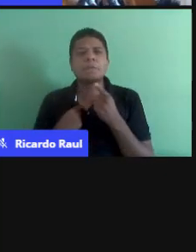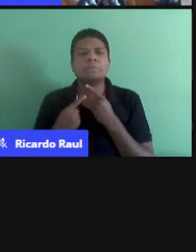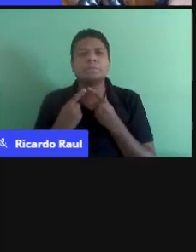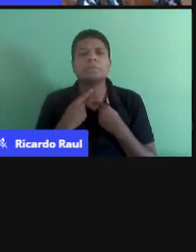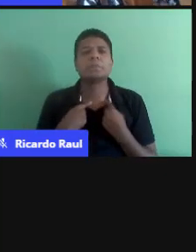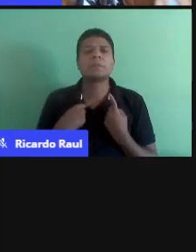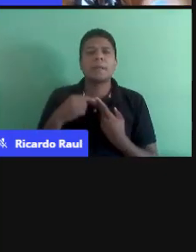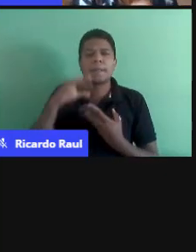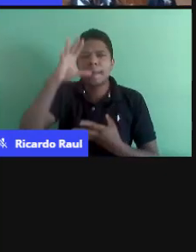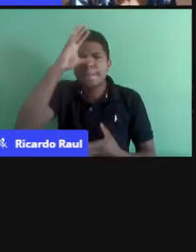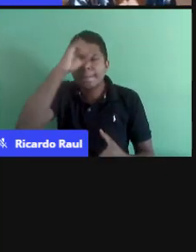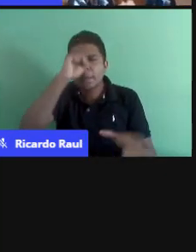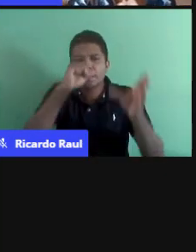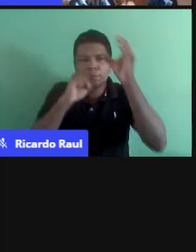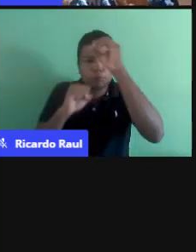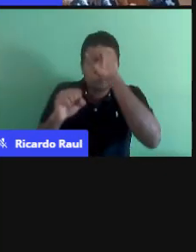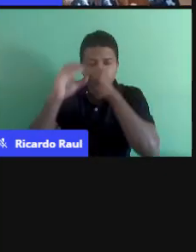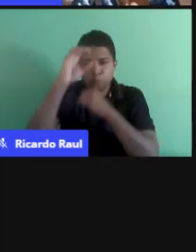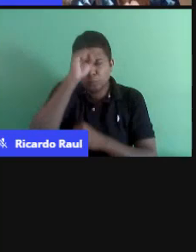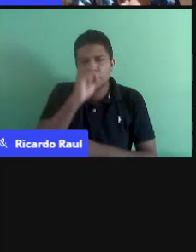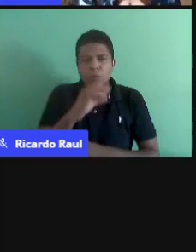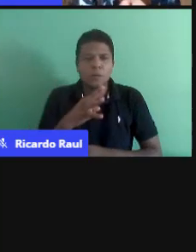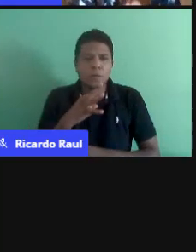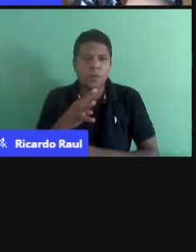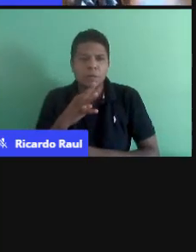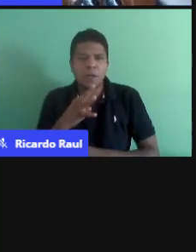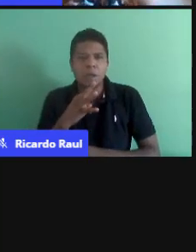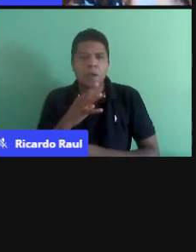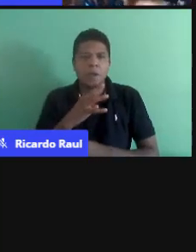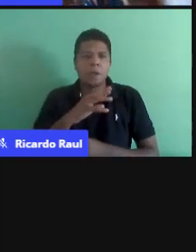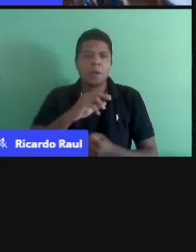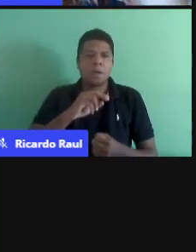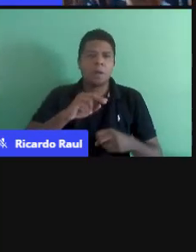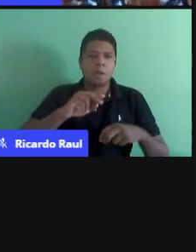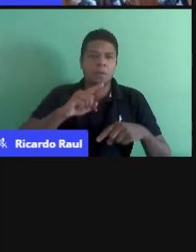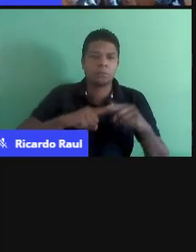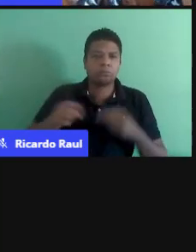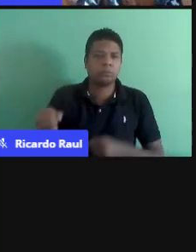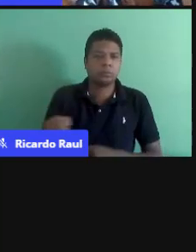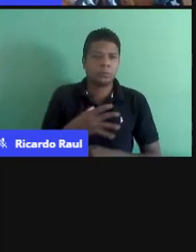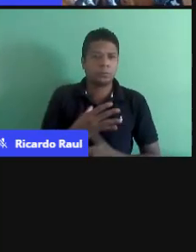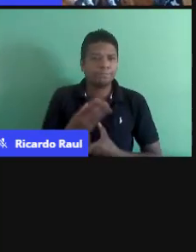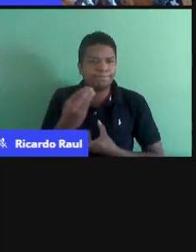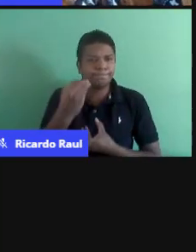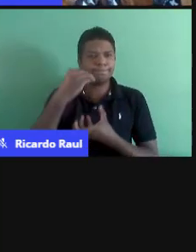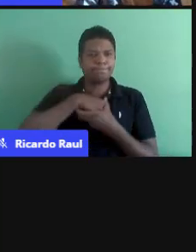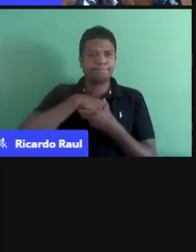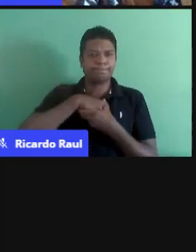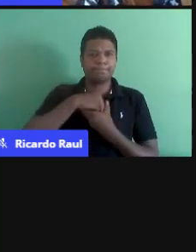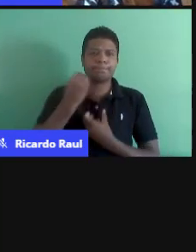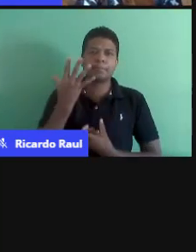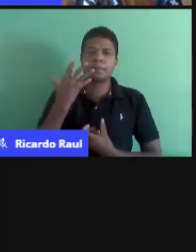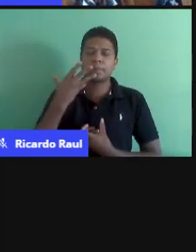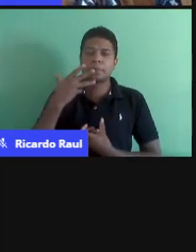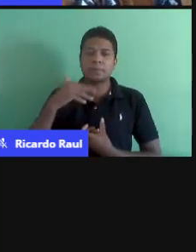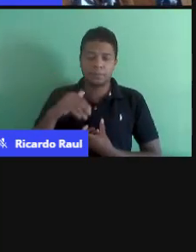de aprender, de conhecer coisas novas. É uma condição interna das crianças, do ser humano, né?